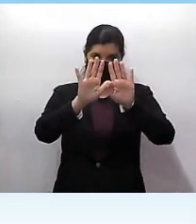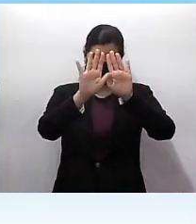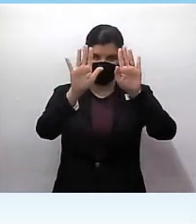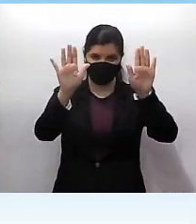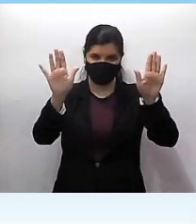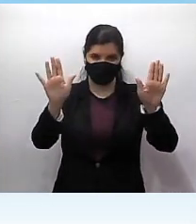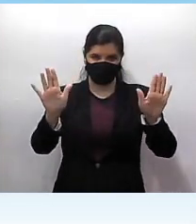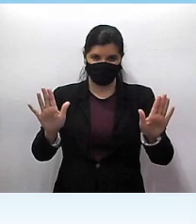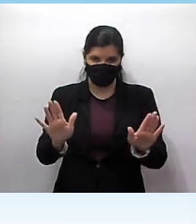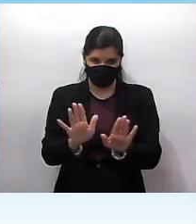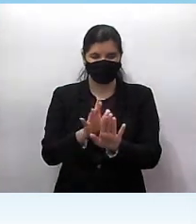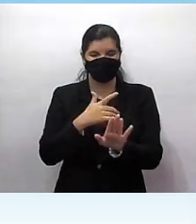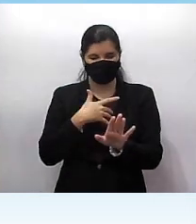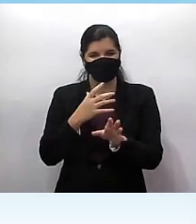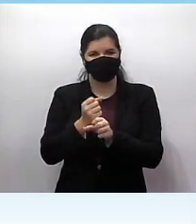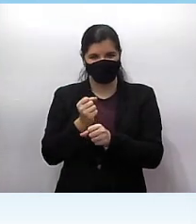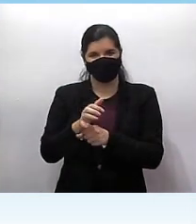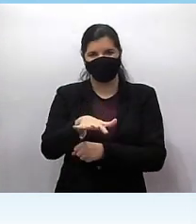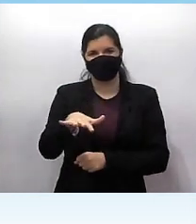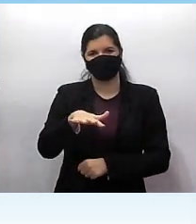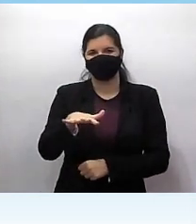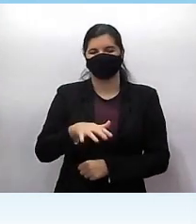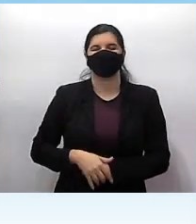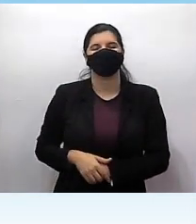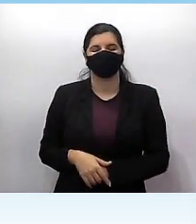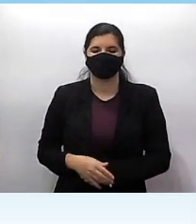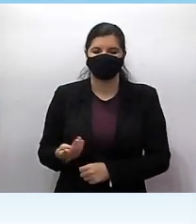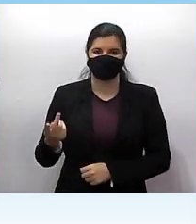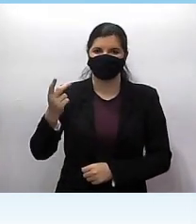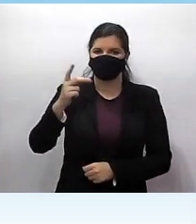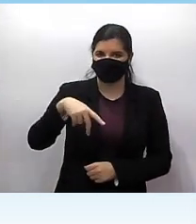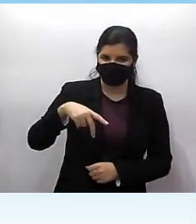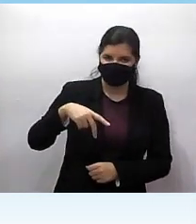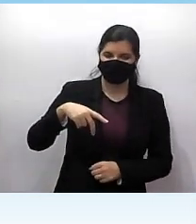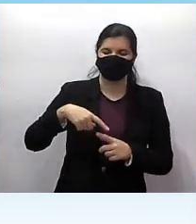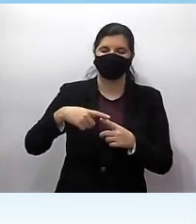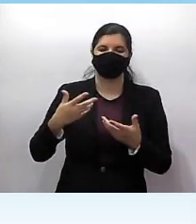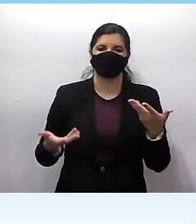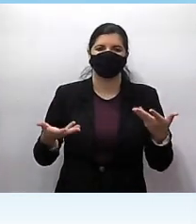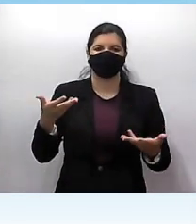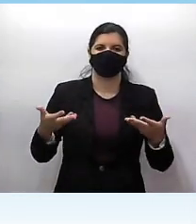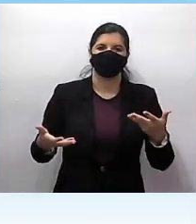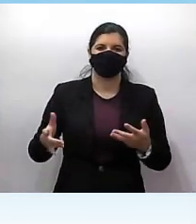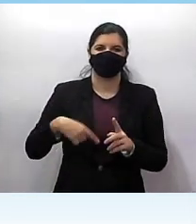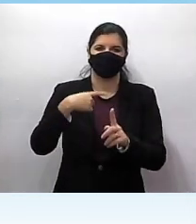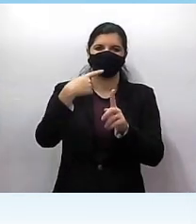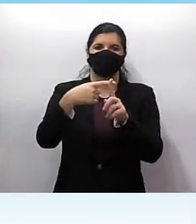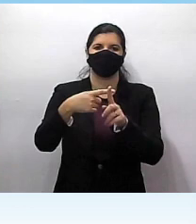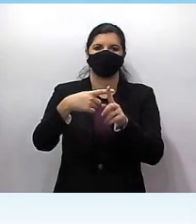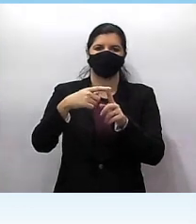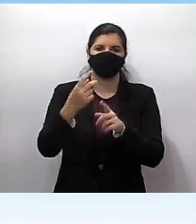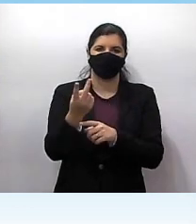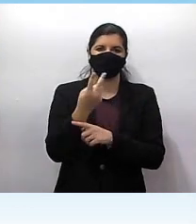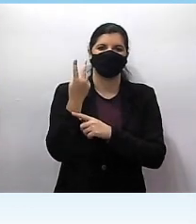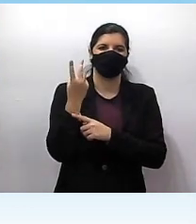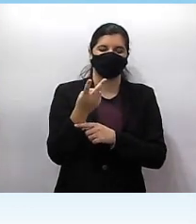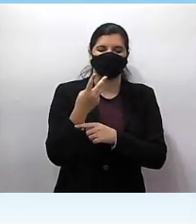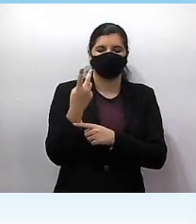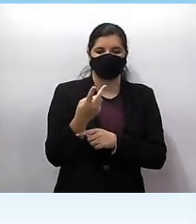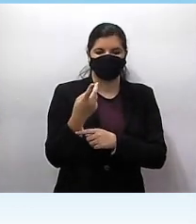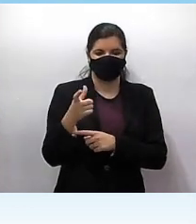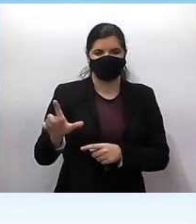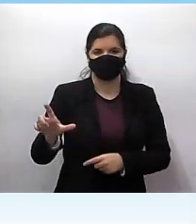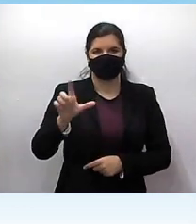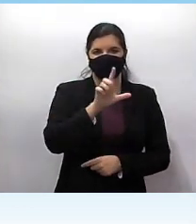que vai ser a área, tá bom? Então, perímetro é proporcional à soma dos valores dos lados. A área é